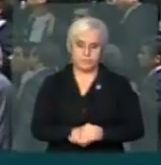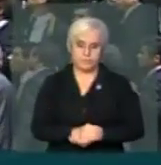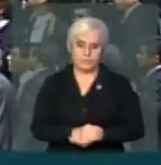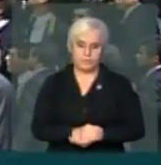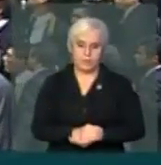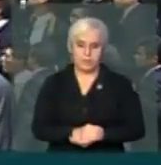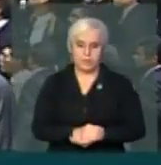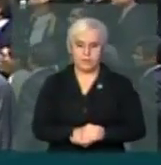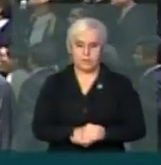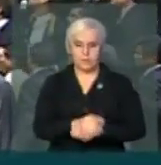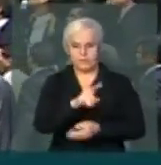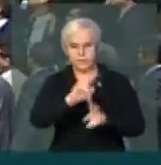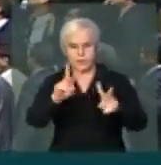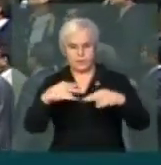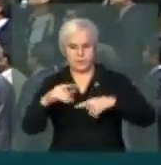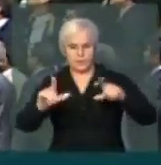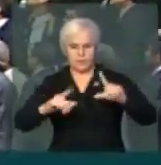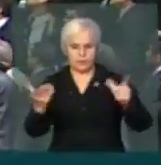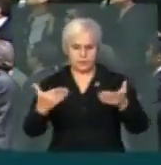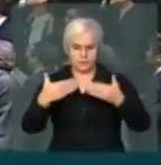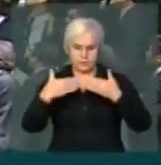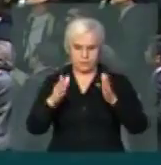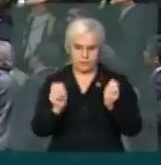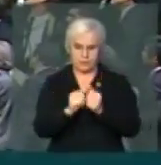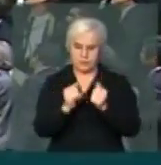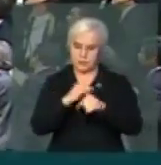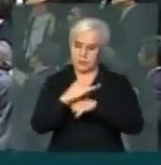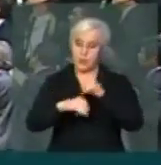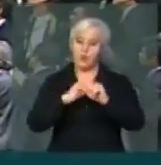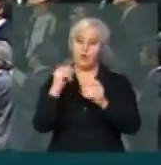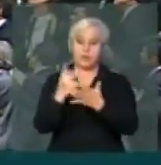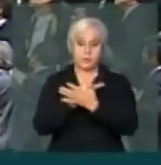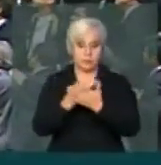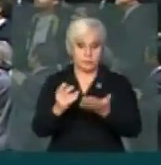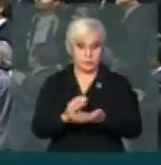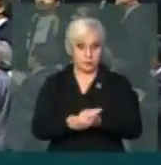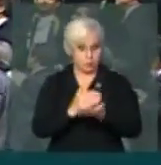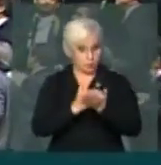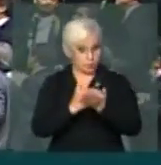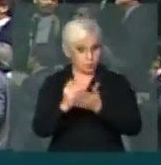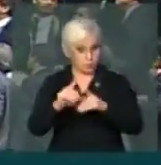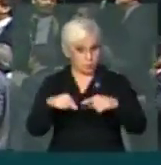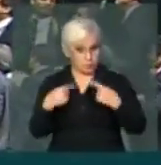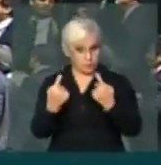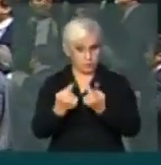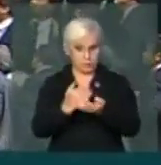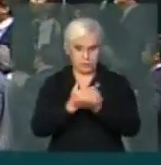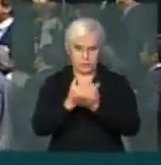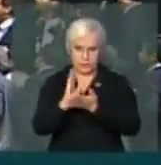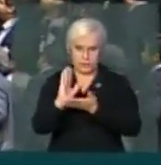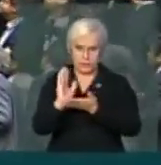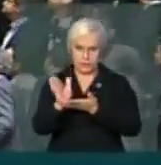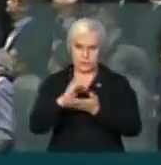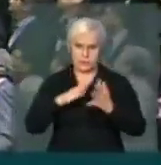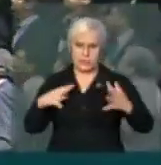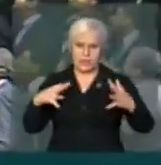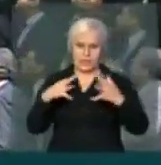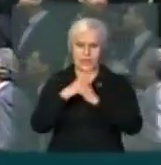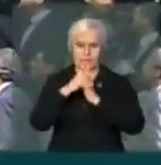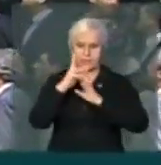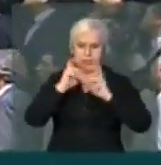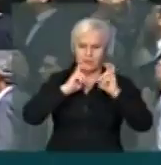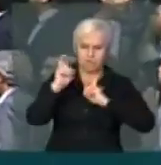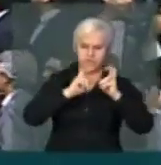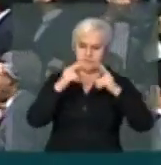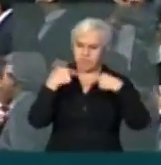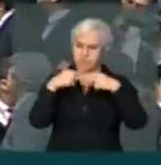está ligando na TV Câmara agora, na Rádio Câmara e também na internet, o que aconteceu. No início da sessão, desde o início já houve várias